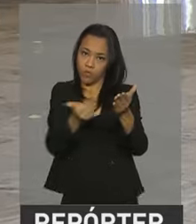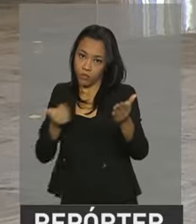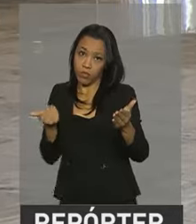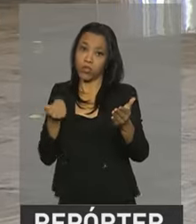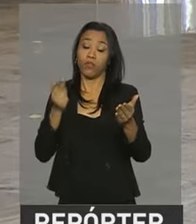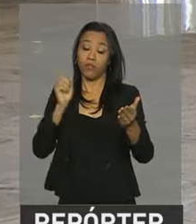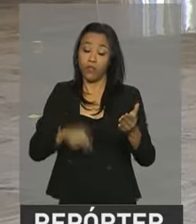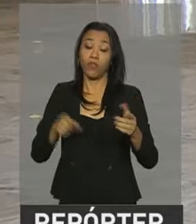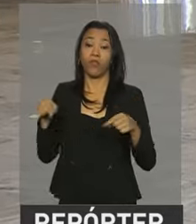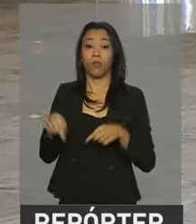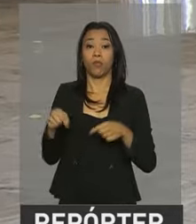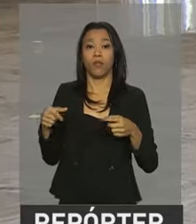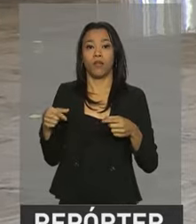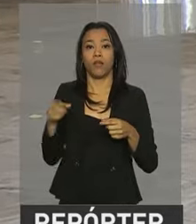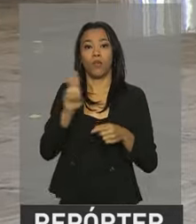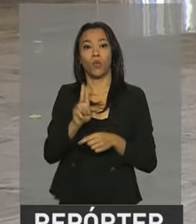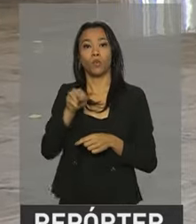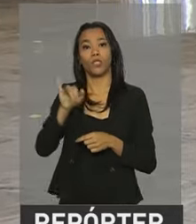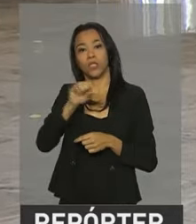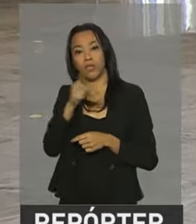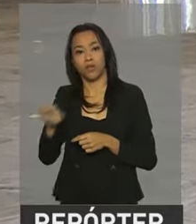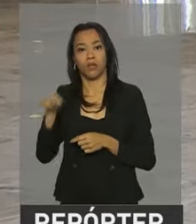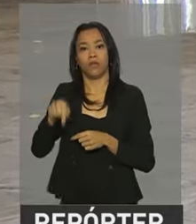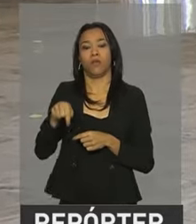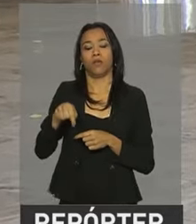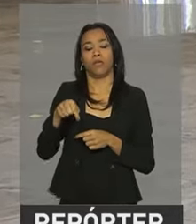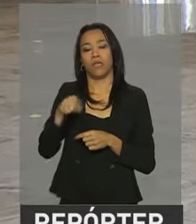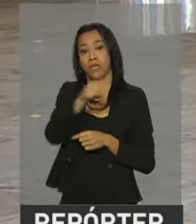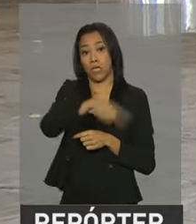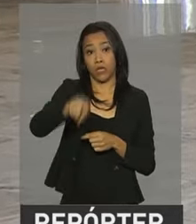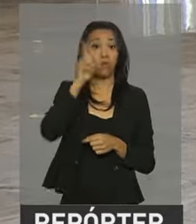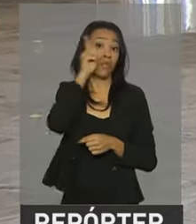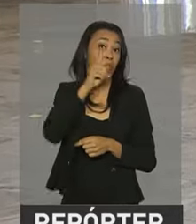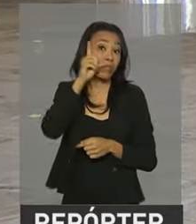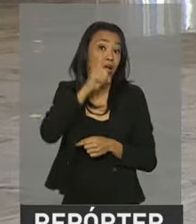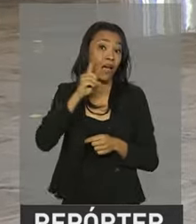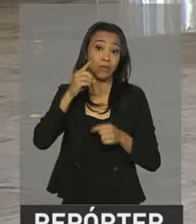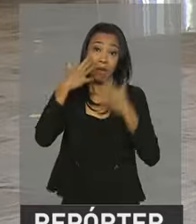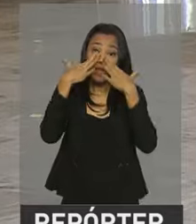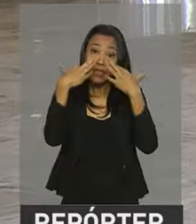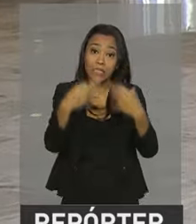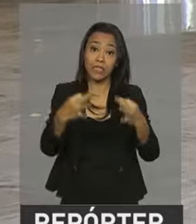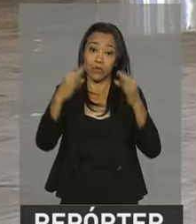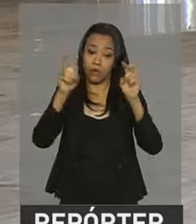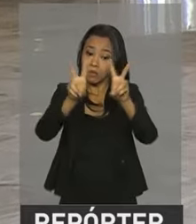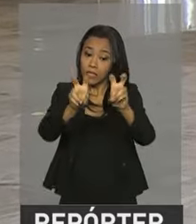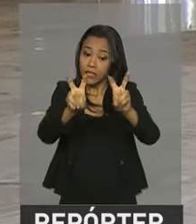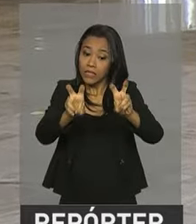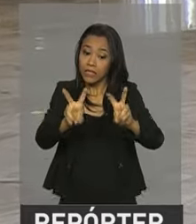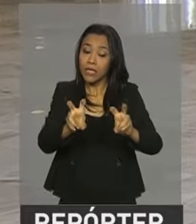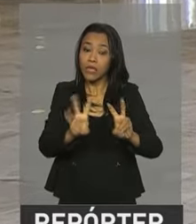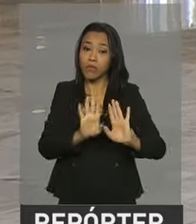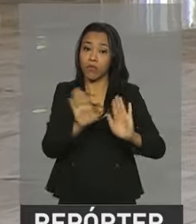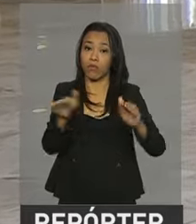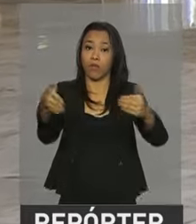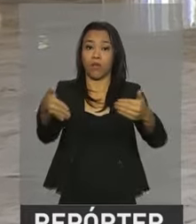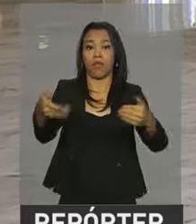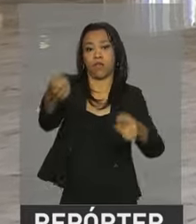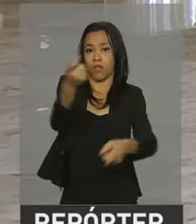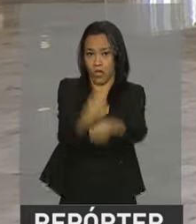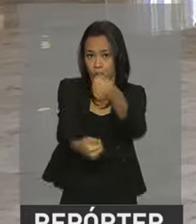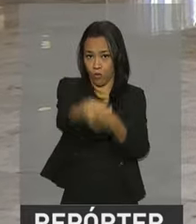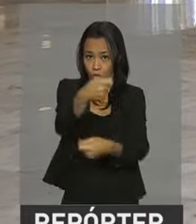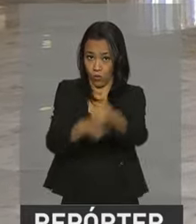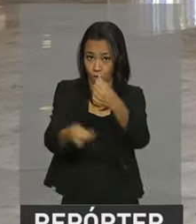União e a ideia é que os parlamentares priorizem a os temas do crescimento econômico para que se possa